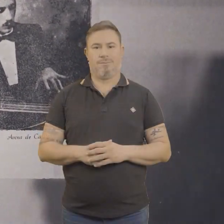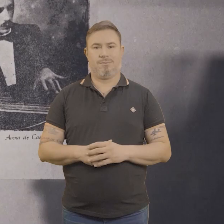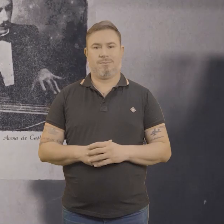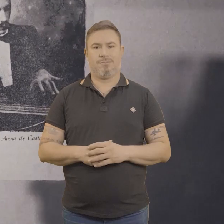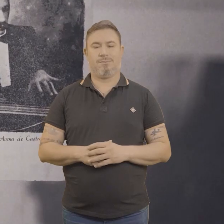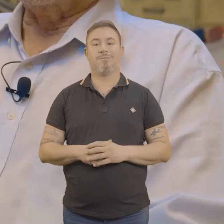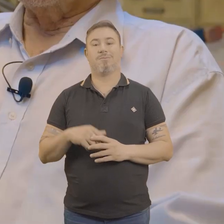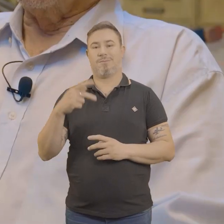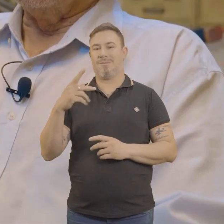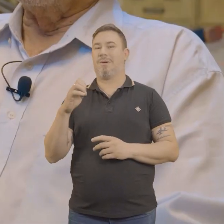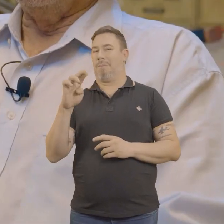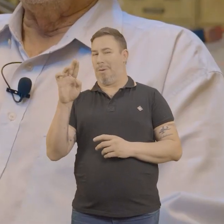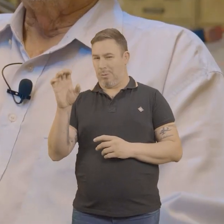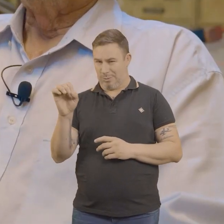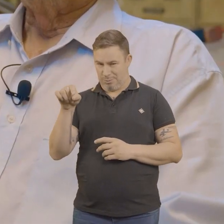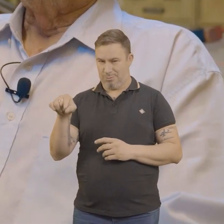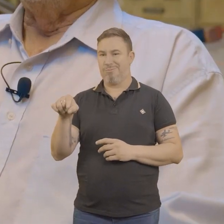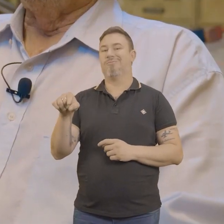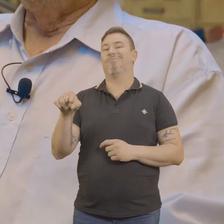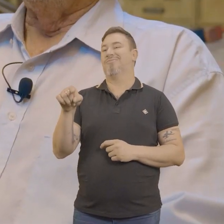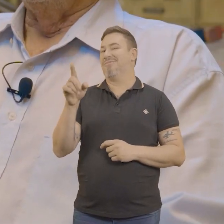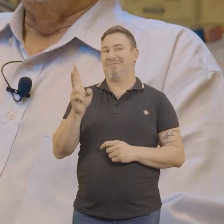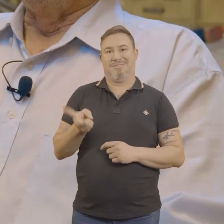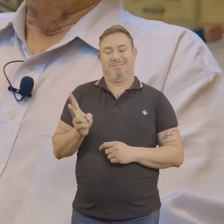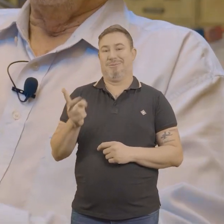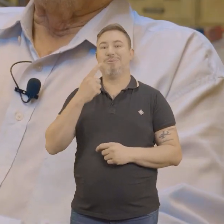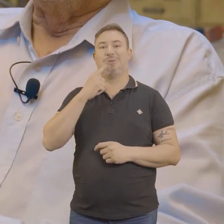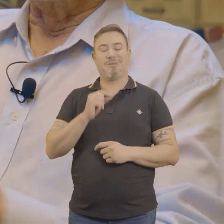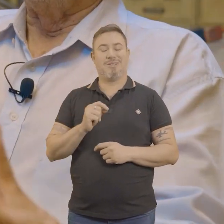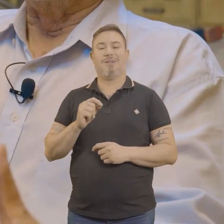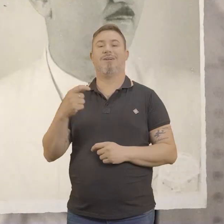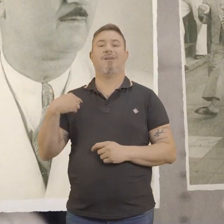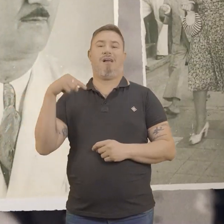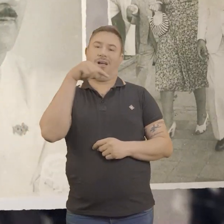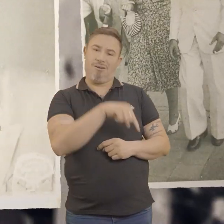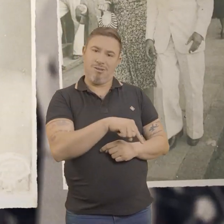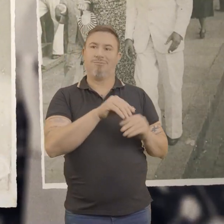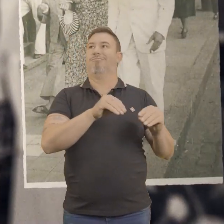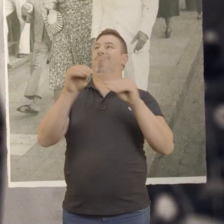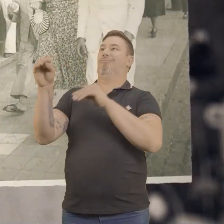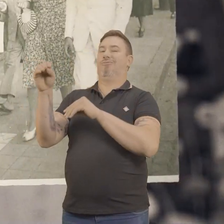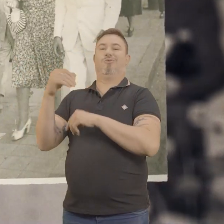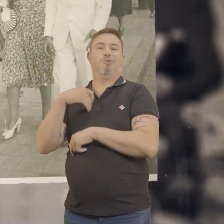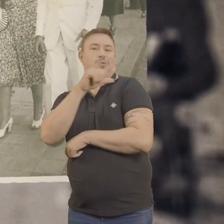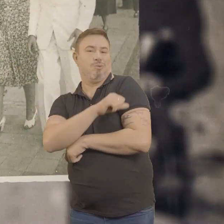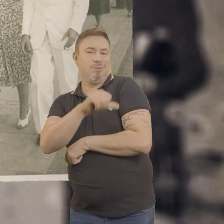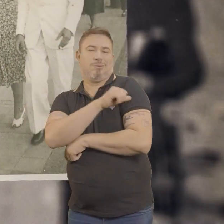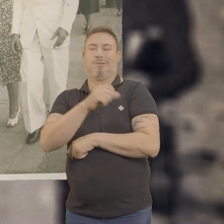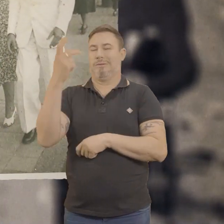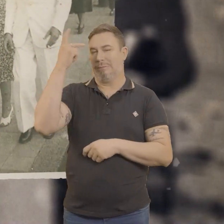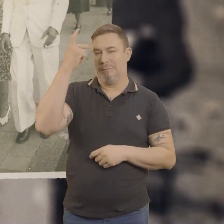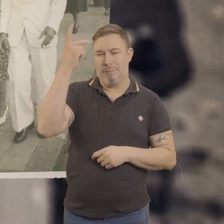O Paurilo era um sujeito tão atuante que ele vivia aqui no Rio de Janeiro, em São Paulo, viajava